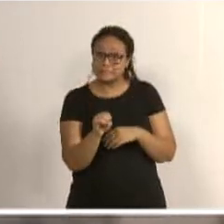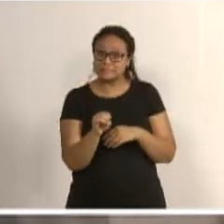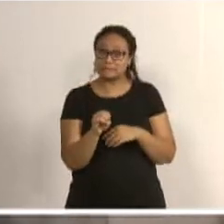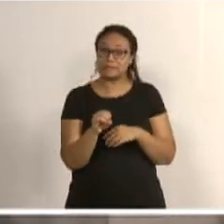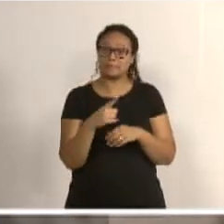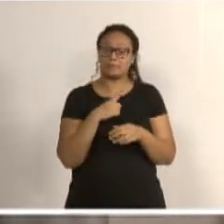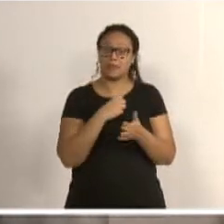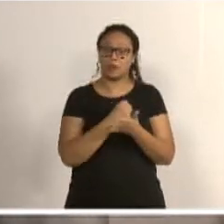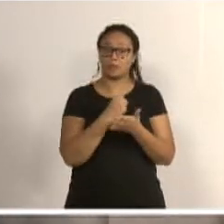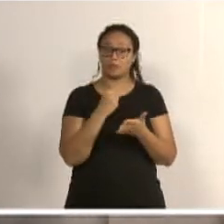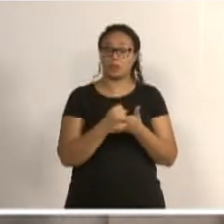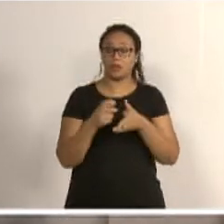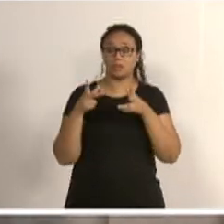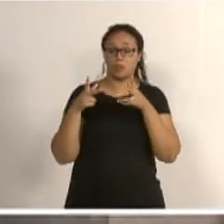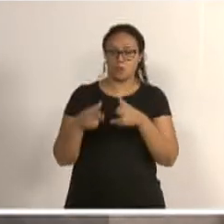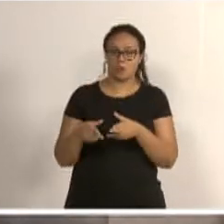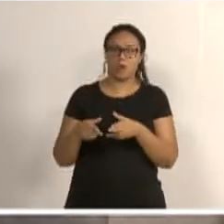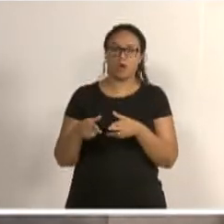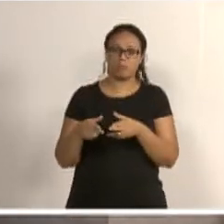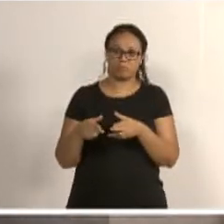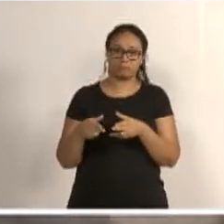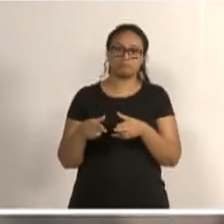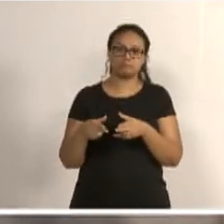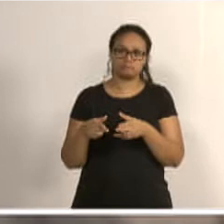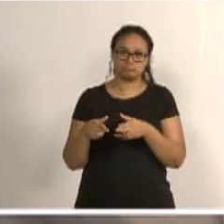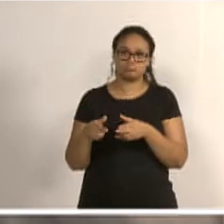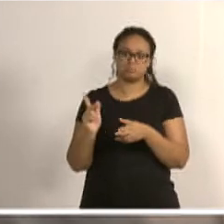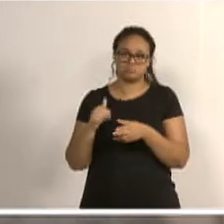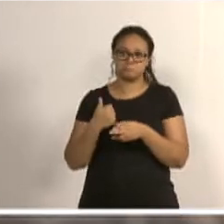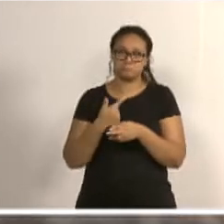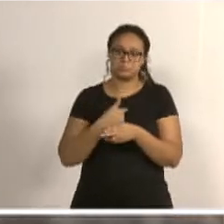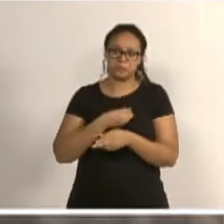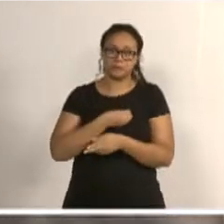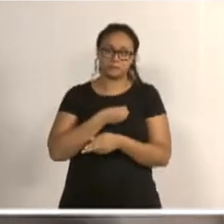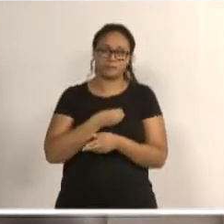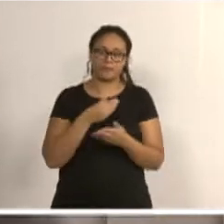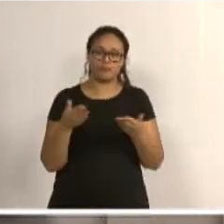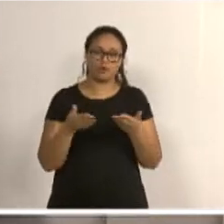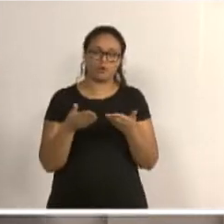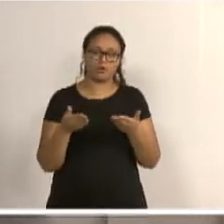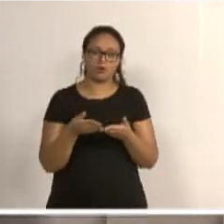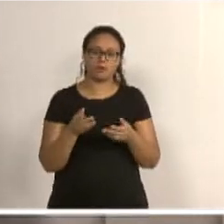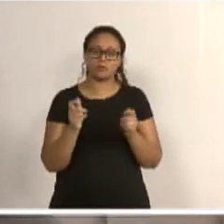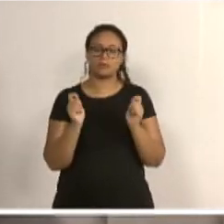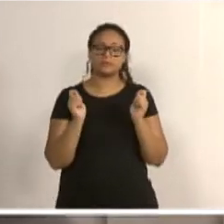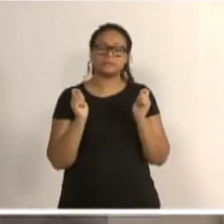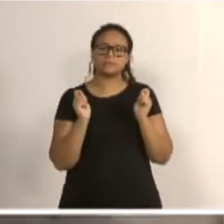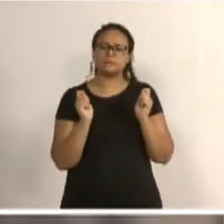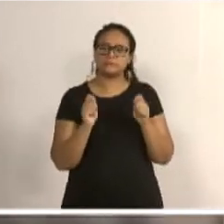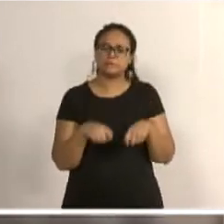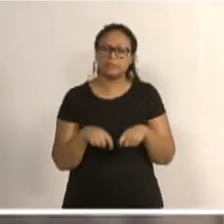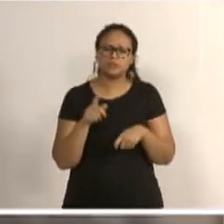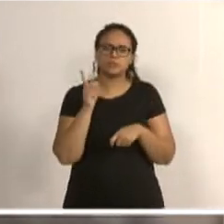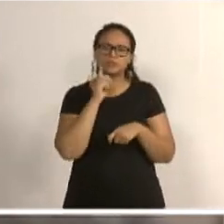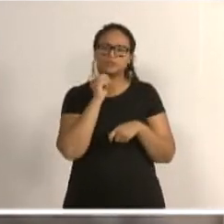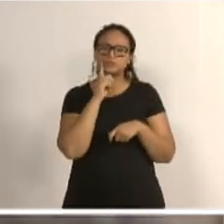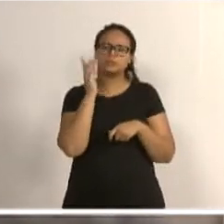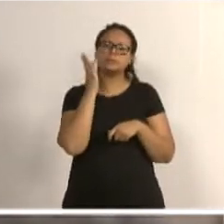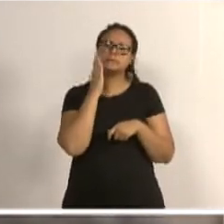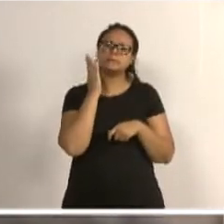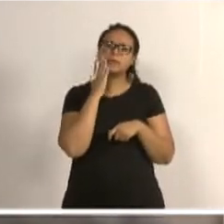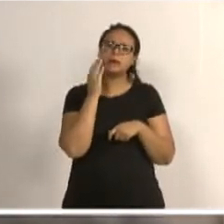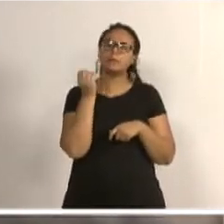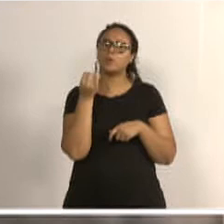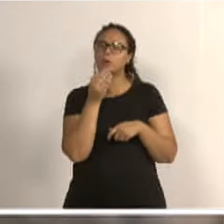gente está agora com um fluxo de caixa, que tem a possibilidade de cada dia saber qual é a tarifa, então fica